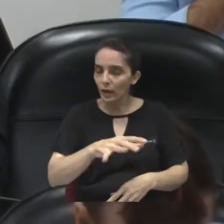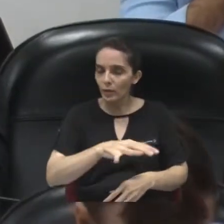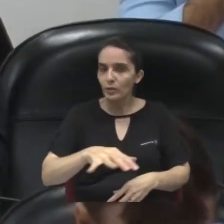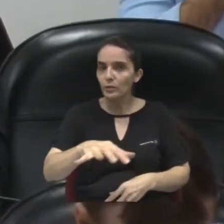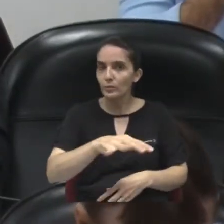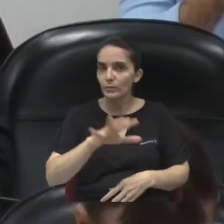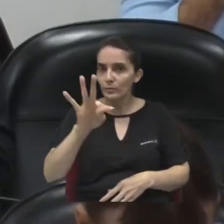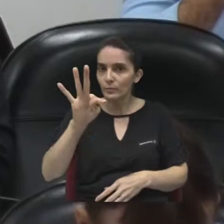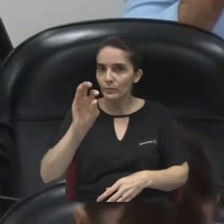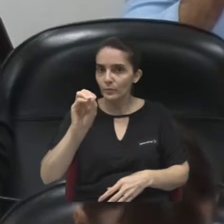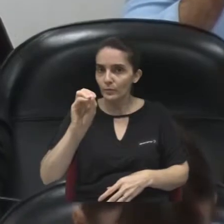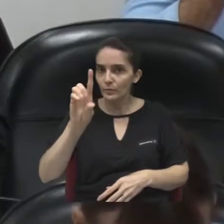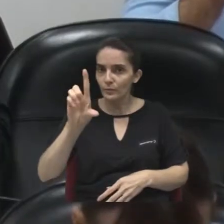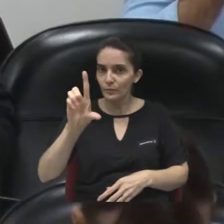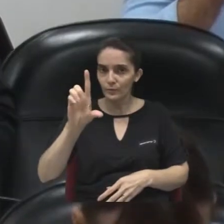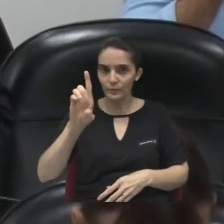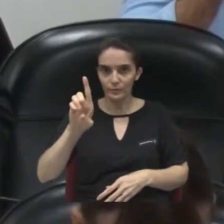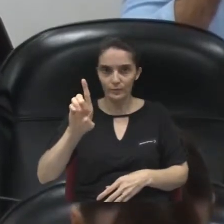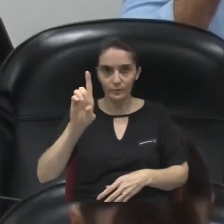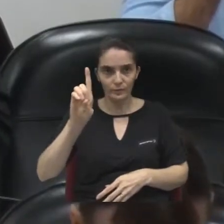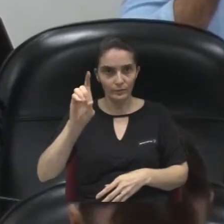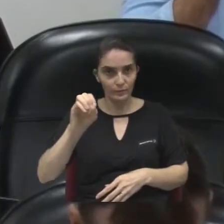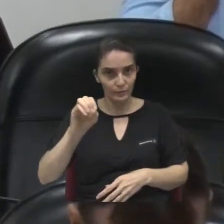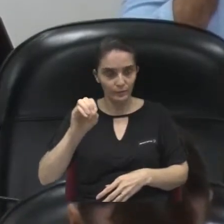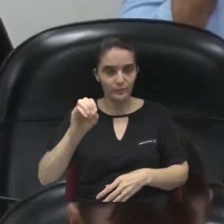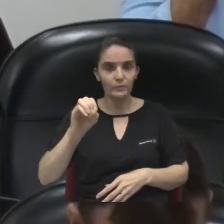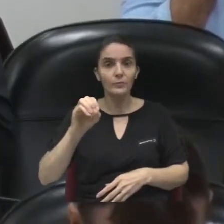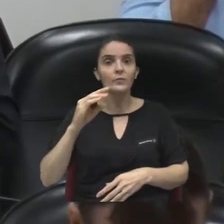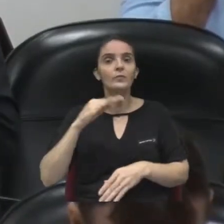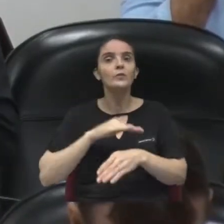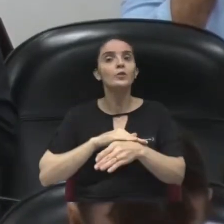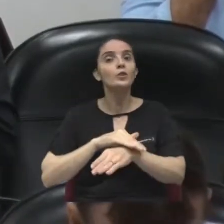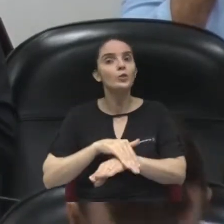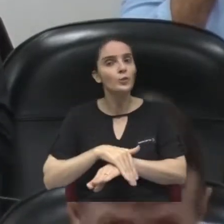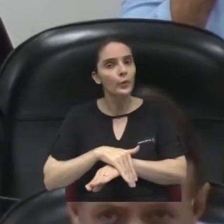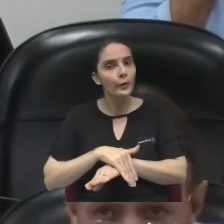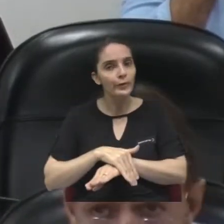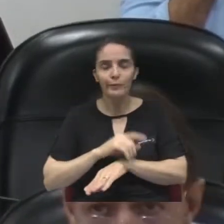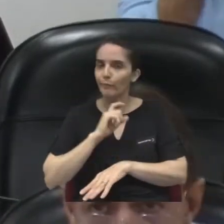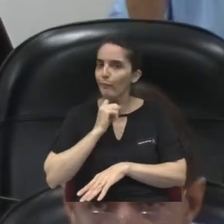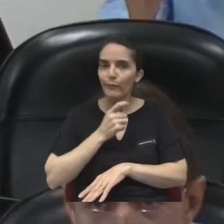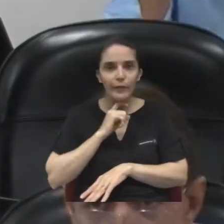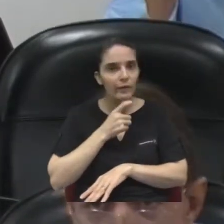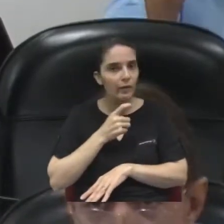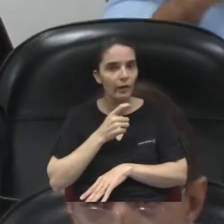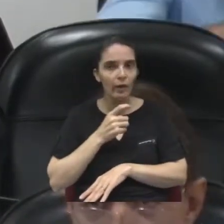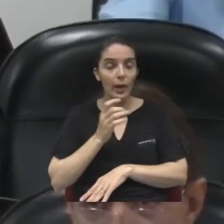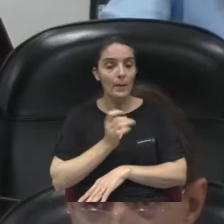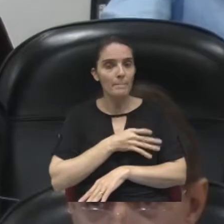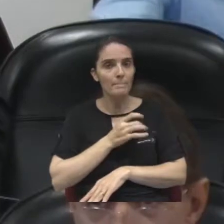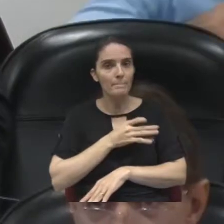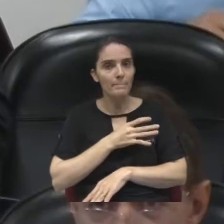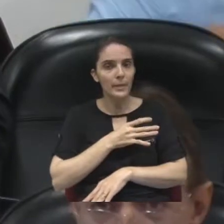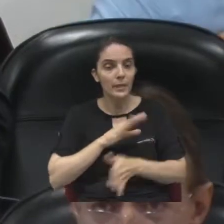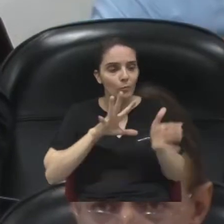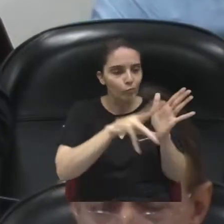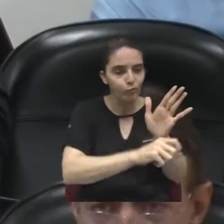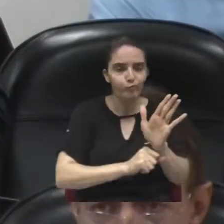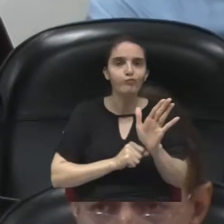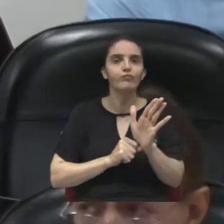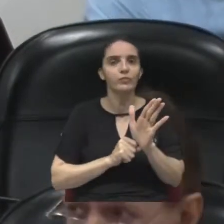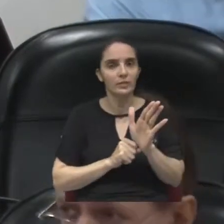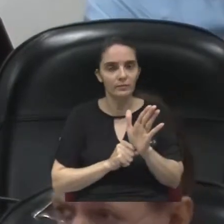Toledo Barros durante a noite? Ninguém tem, porque ele tem medo de ser roubado. E muitos são